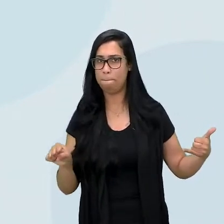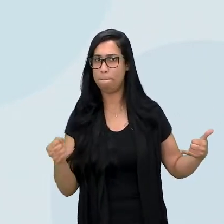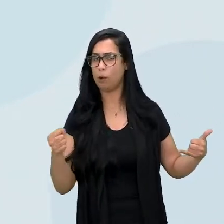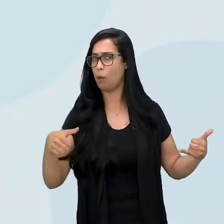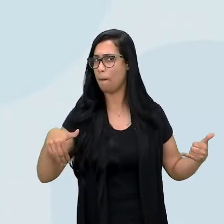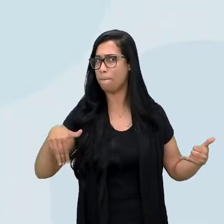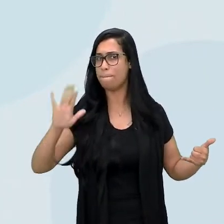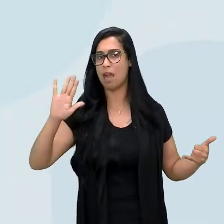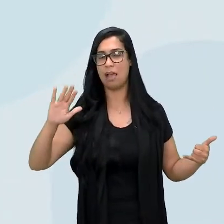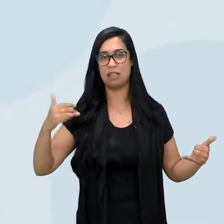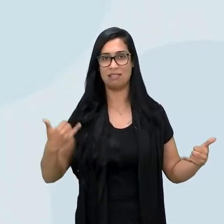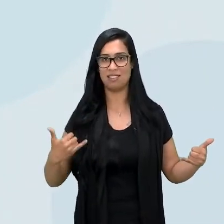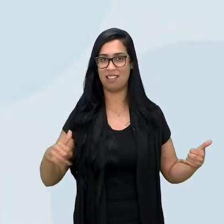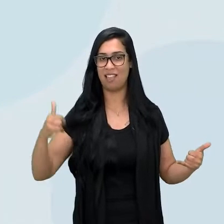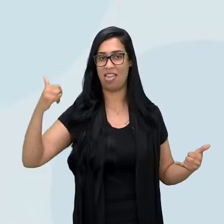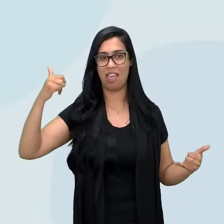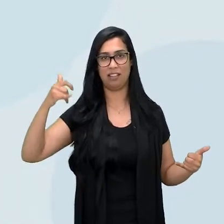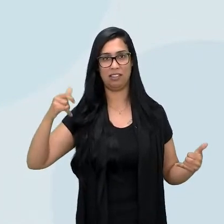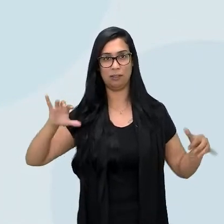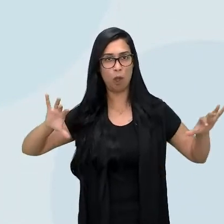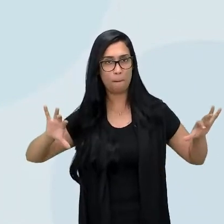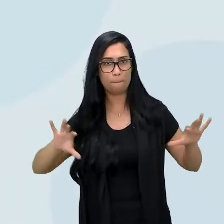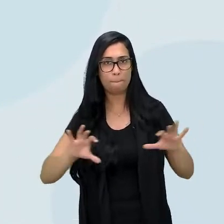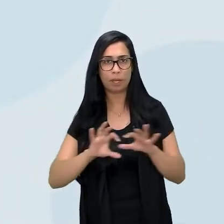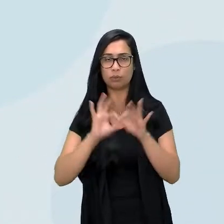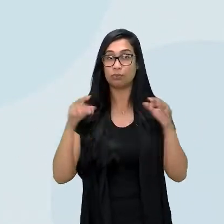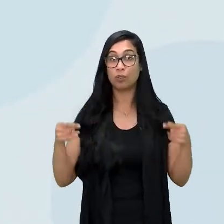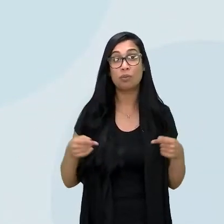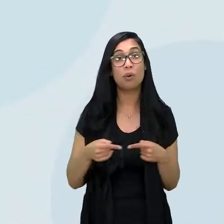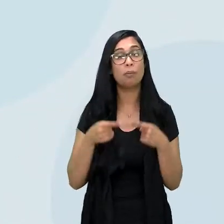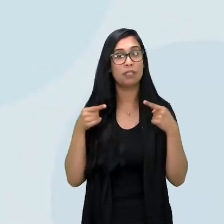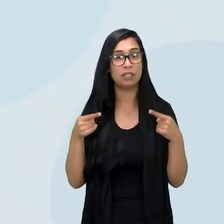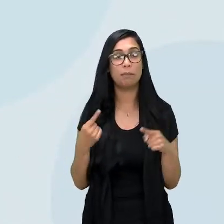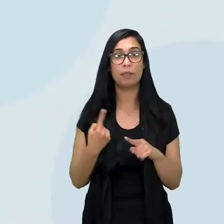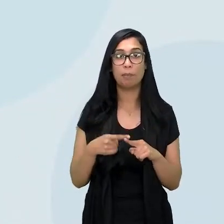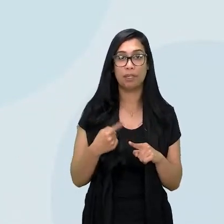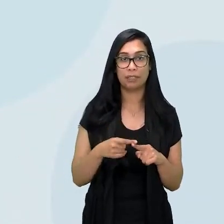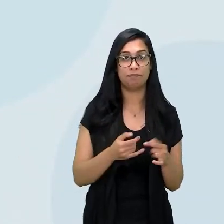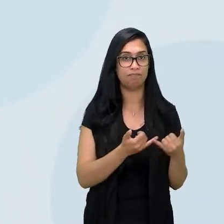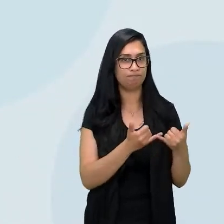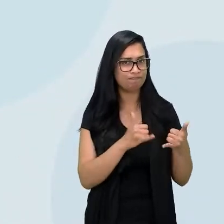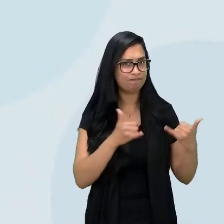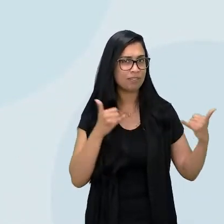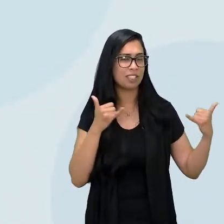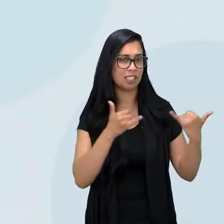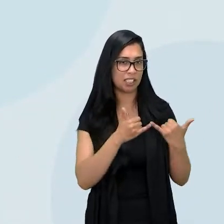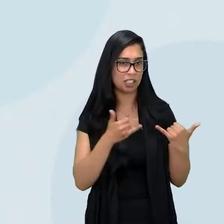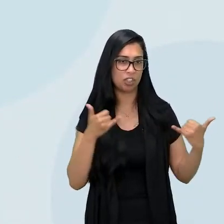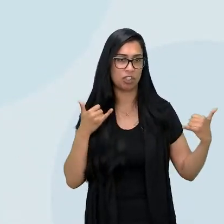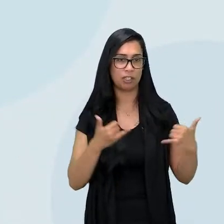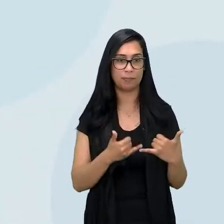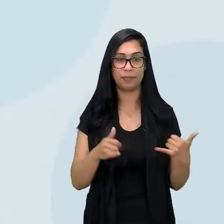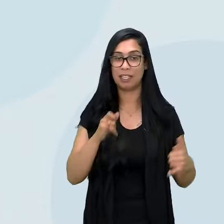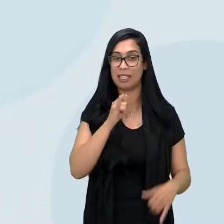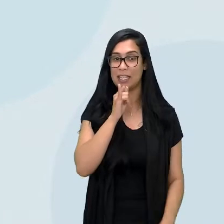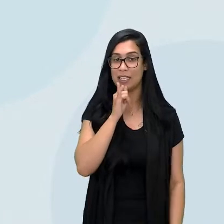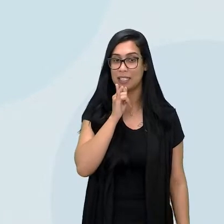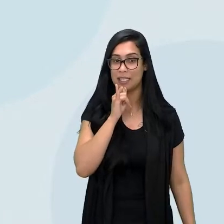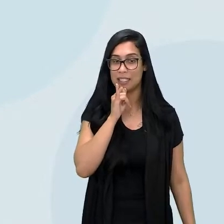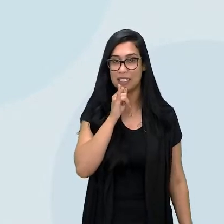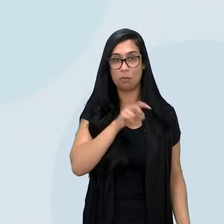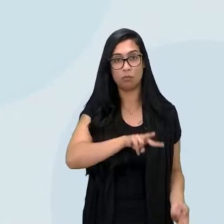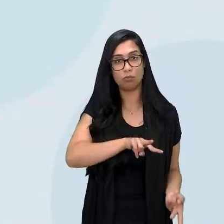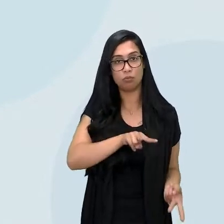gente realizar trabalho, realizar movimento, né? Então, olha lá. A energia elétrica pode ser obtida, por exemplo, pela transformação de